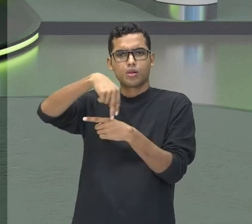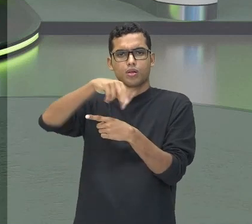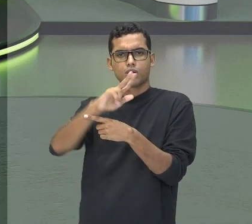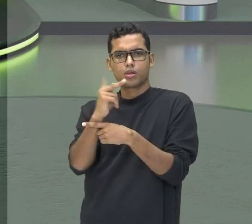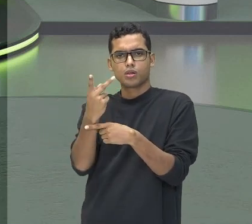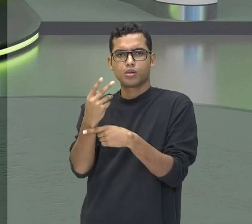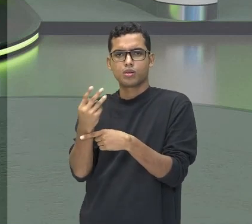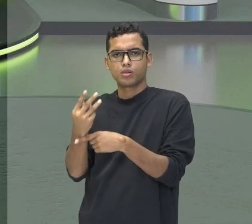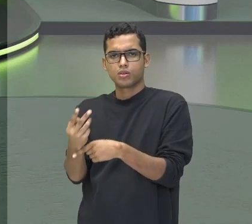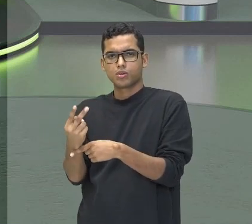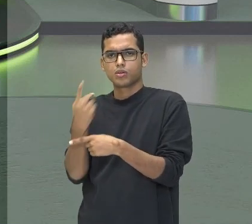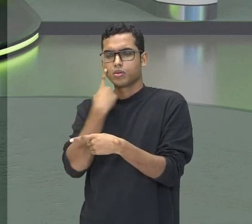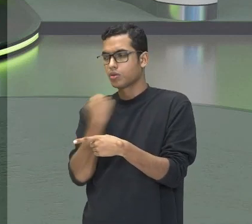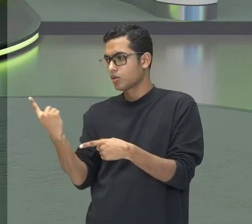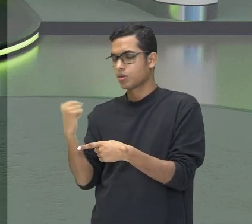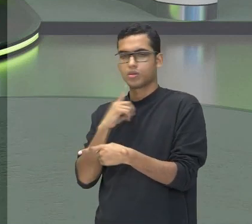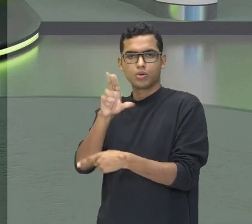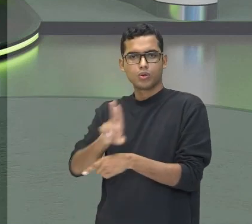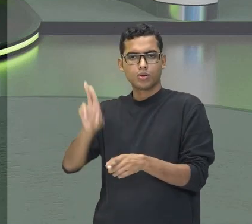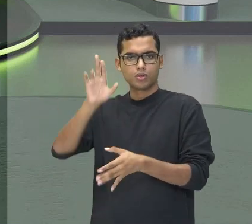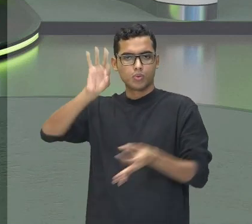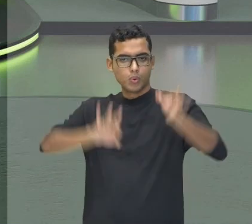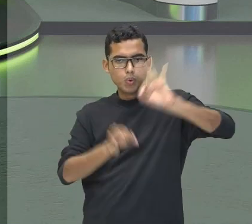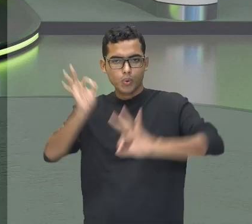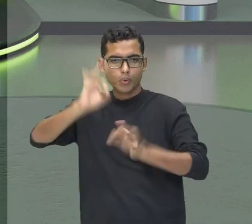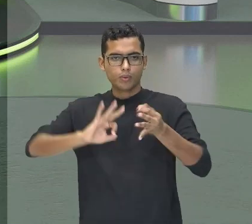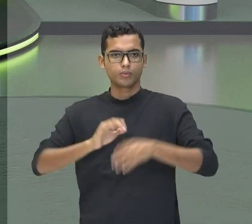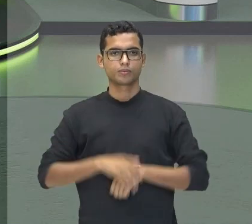usado em laboratórios.